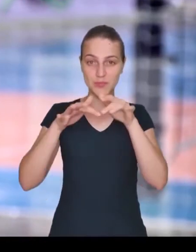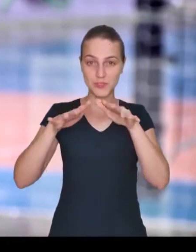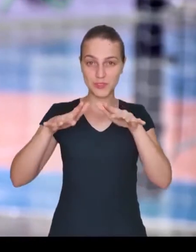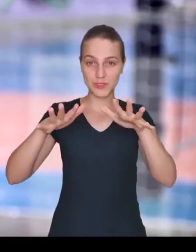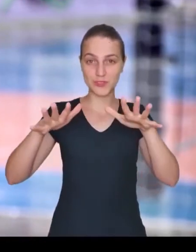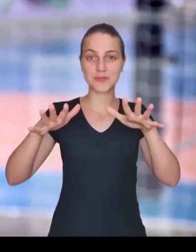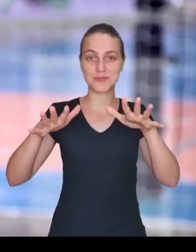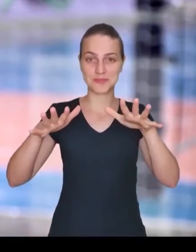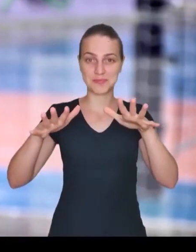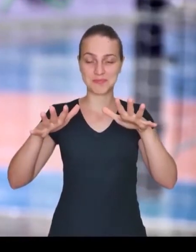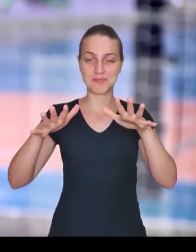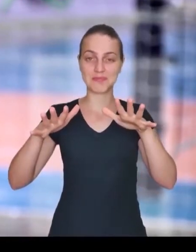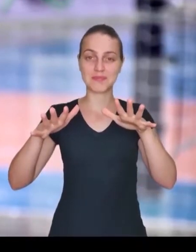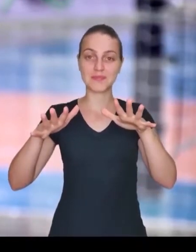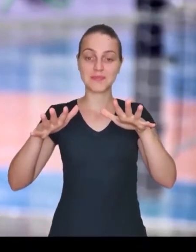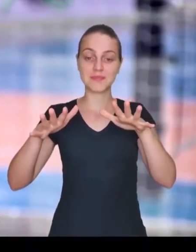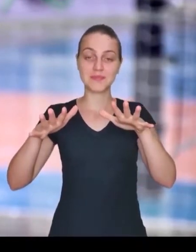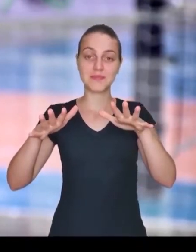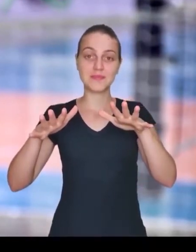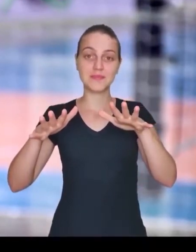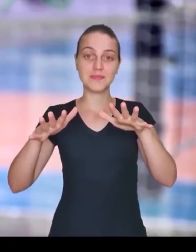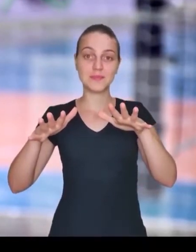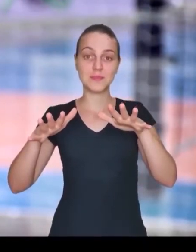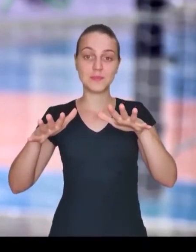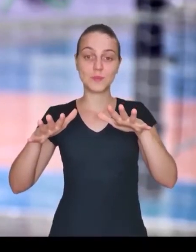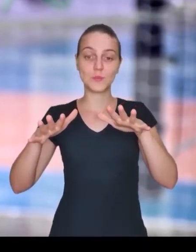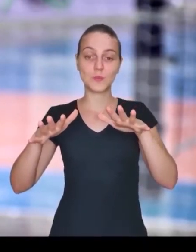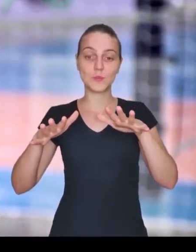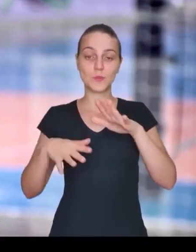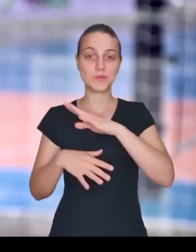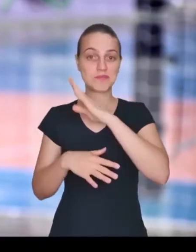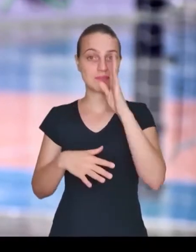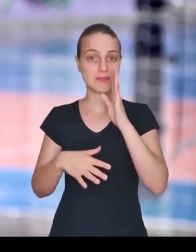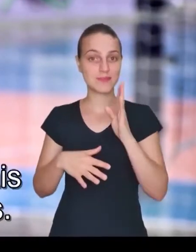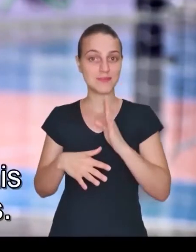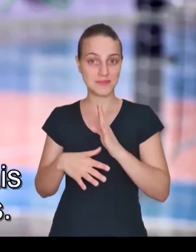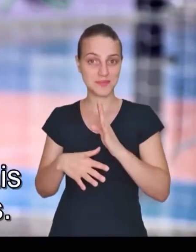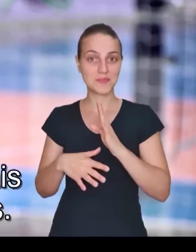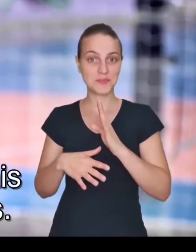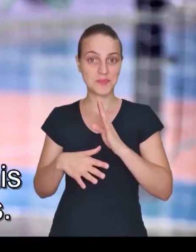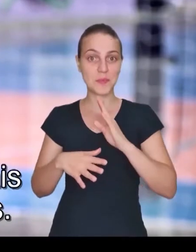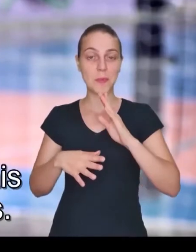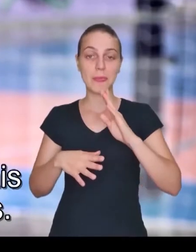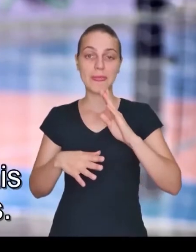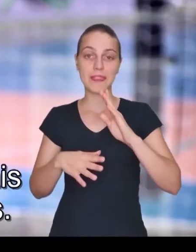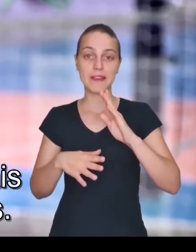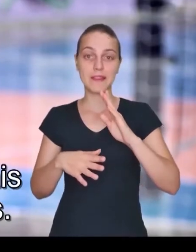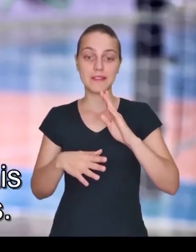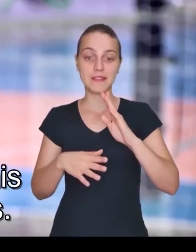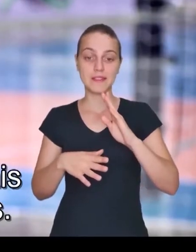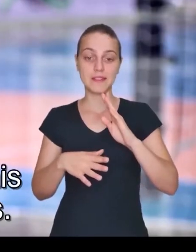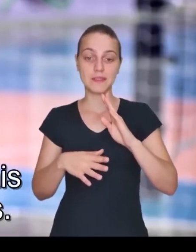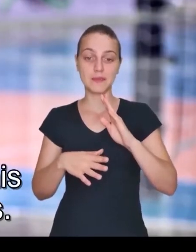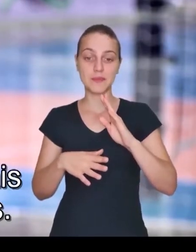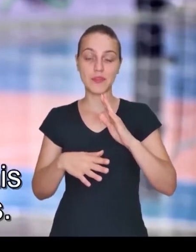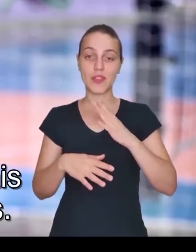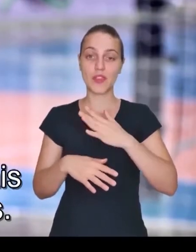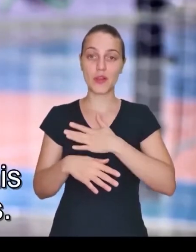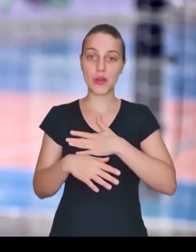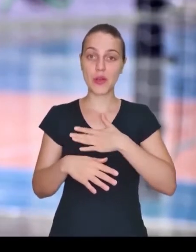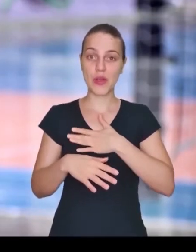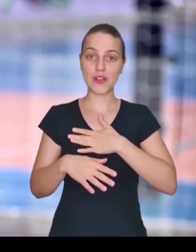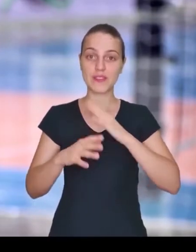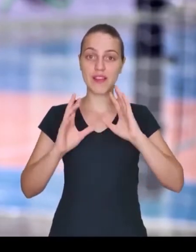uma característica de uma população que gosta muito do voleibol, né? Depois do futebol é o esporte mais praticado por todos os